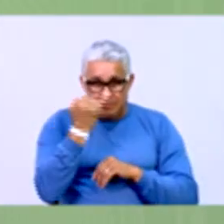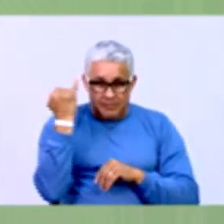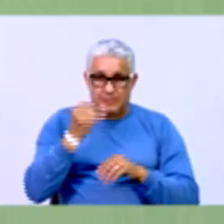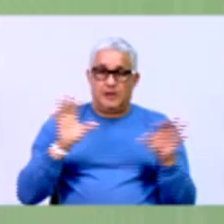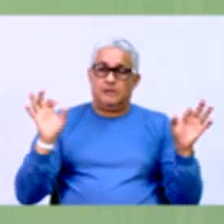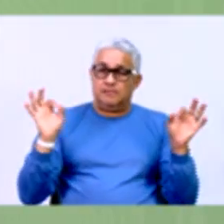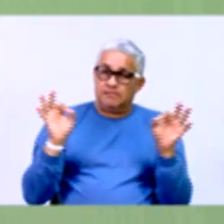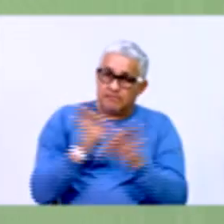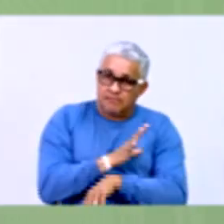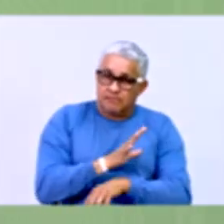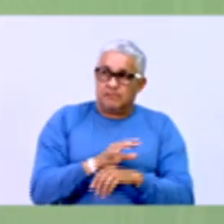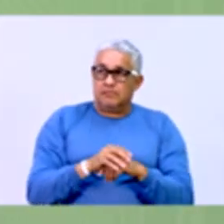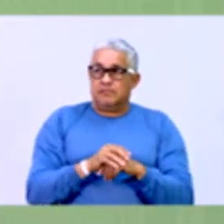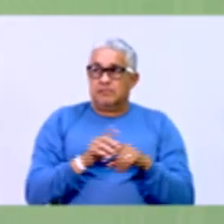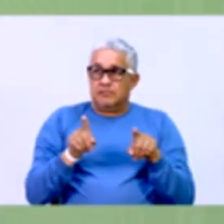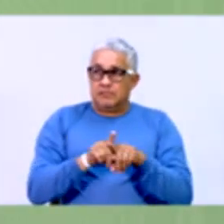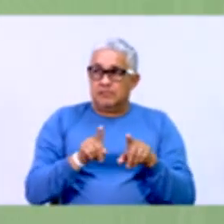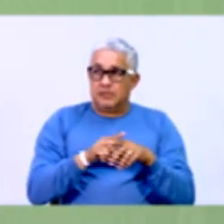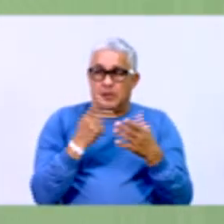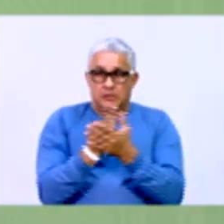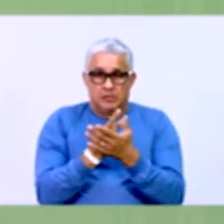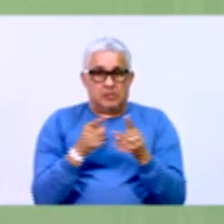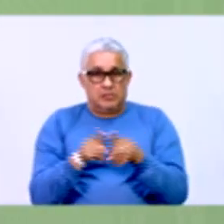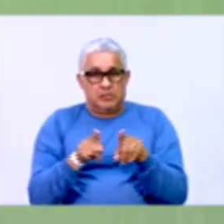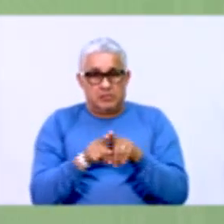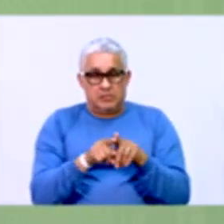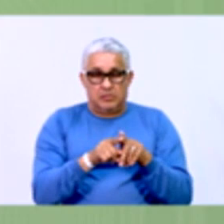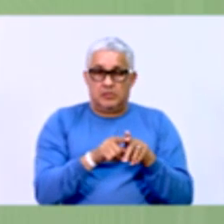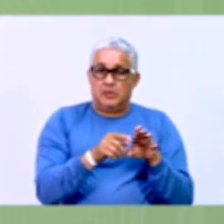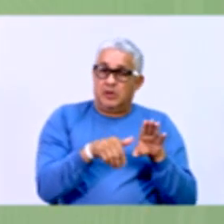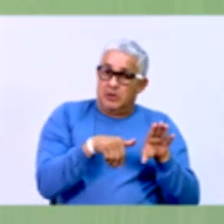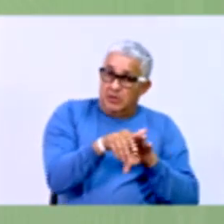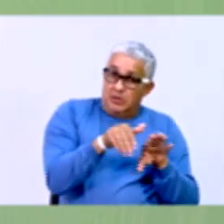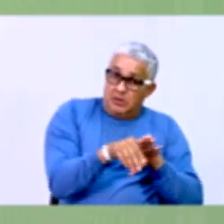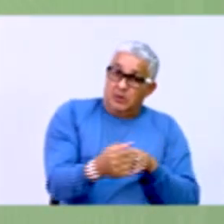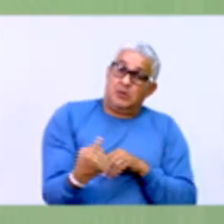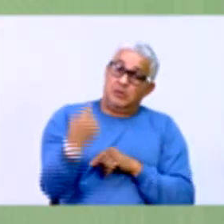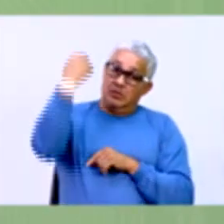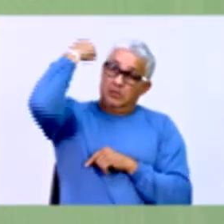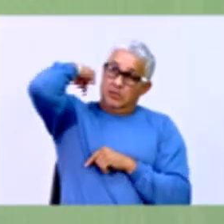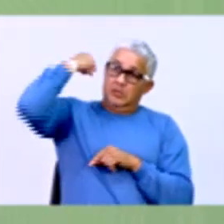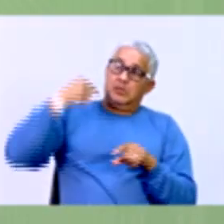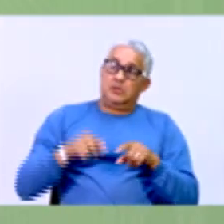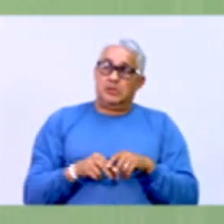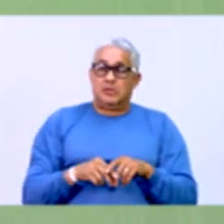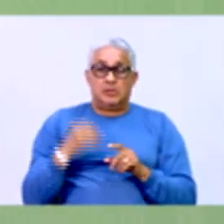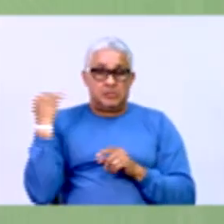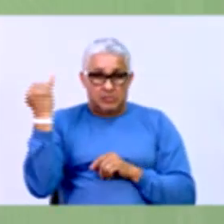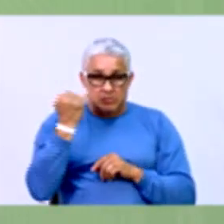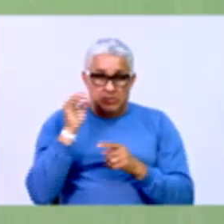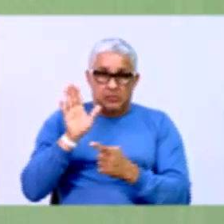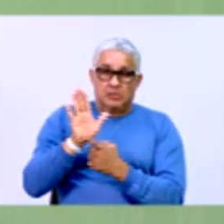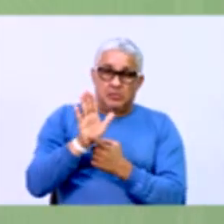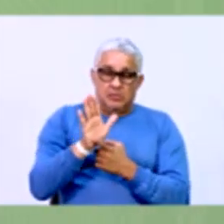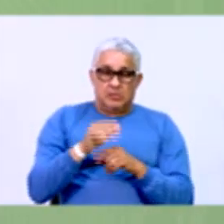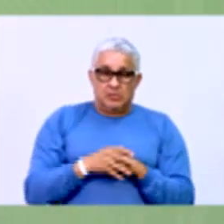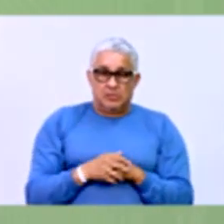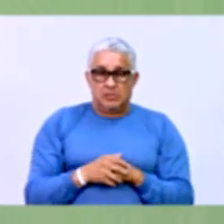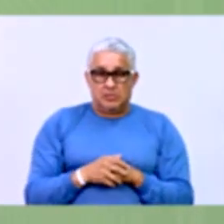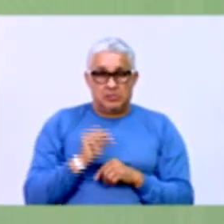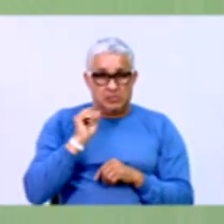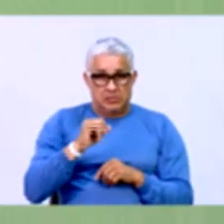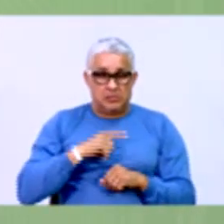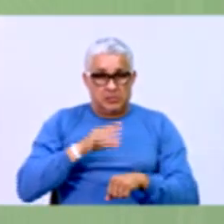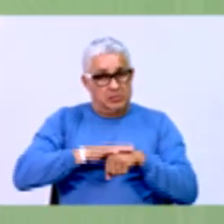conclusões, pontos e recomendações anteriores, importantes para mostrar se